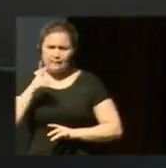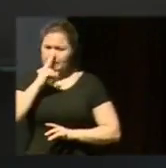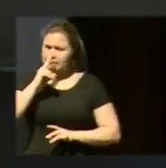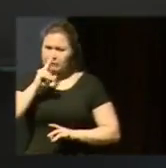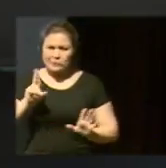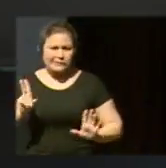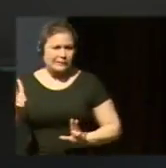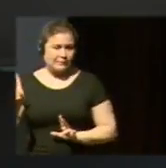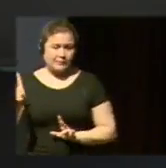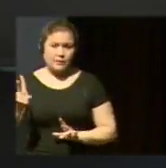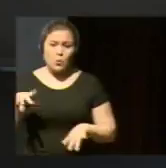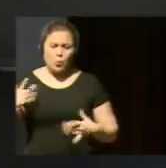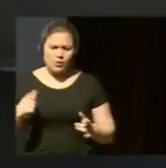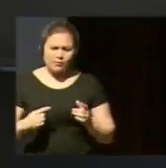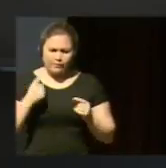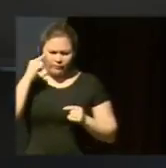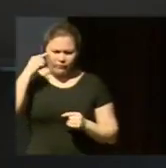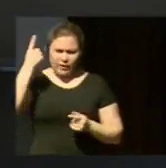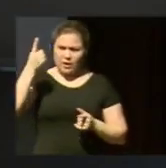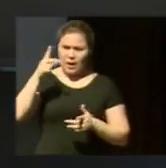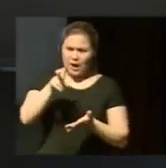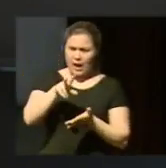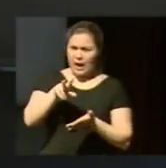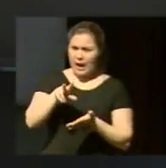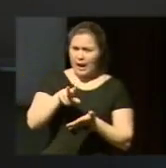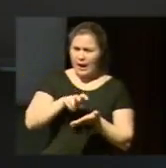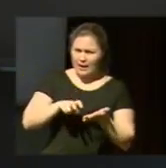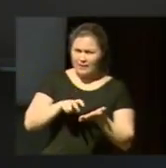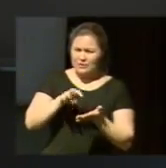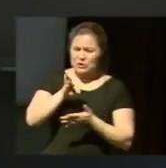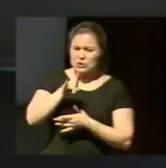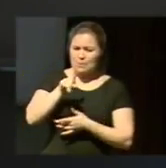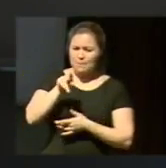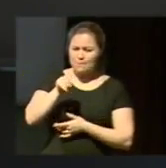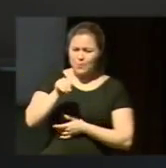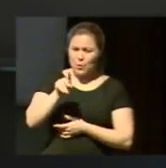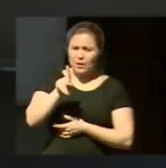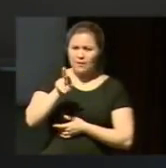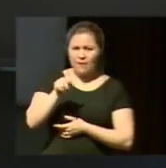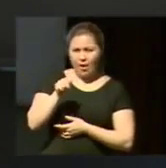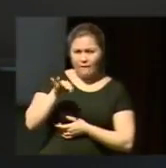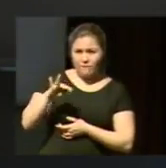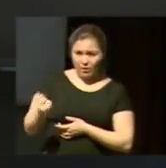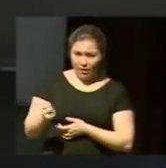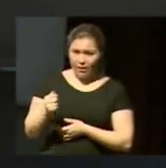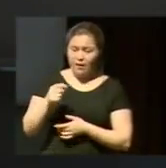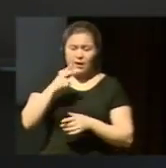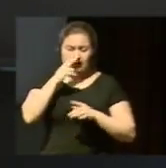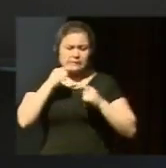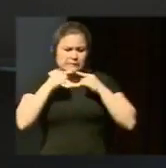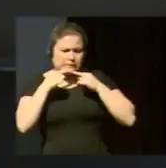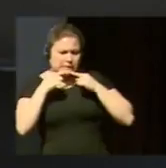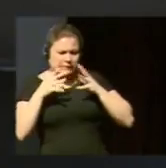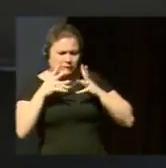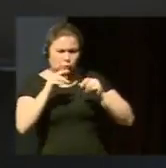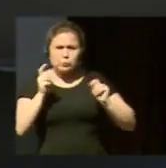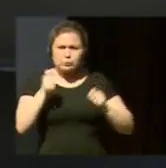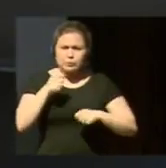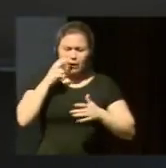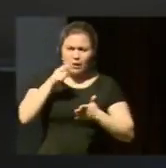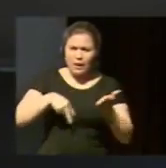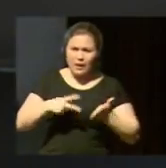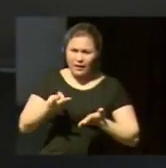coisa. Quando foi inventada a impressão tipográfica, a igreja se queixaram porque todo mundo podia